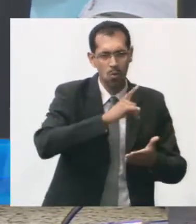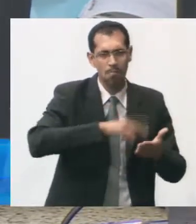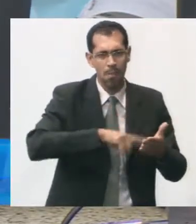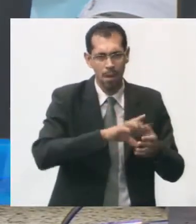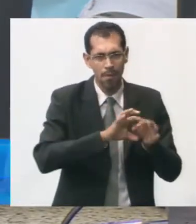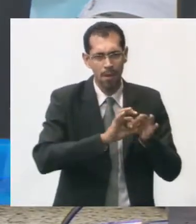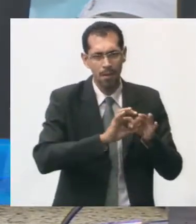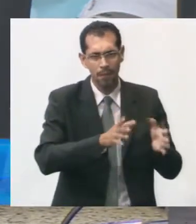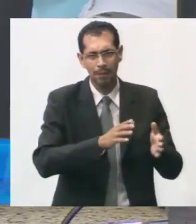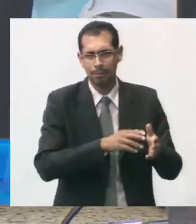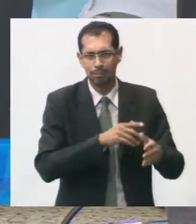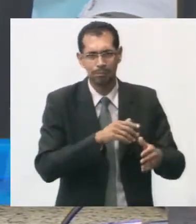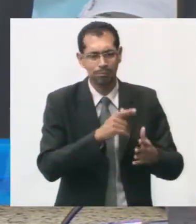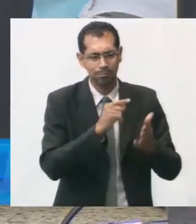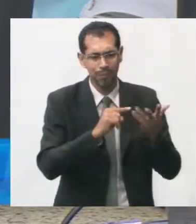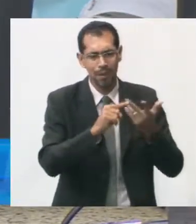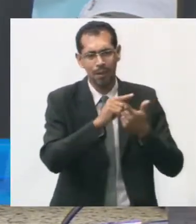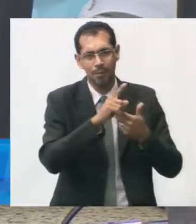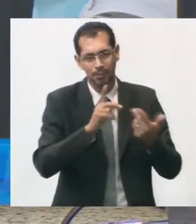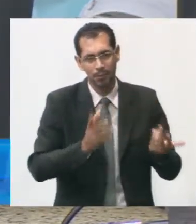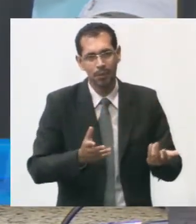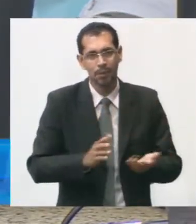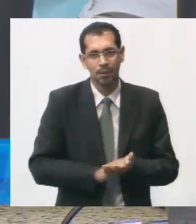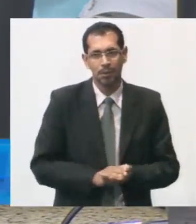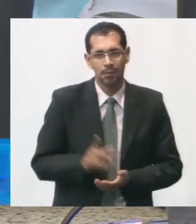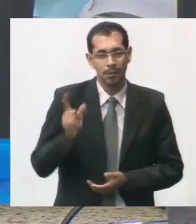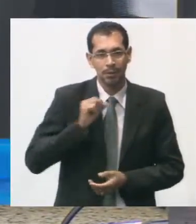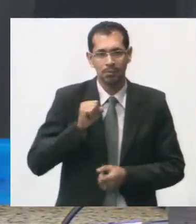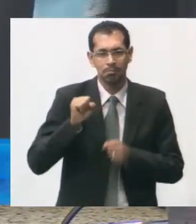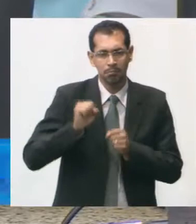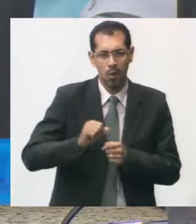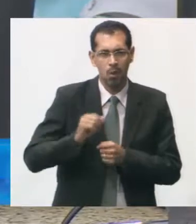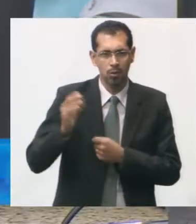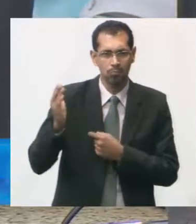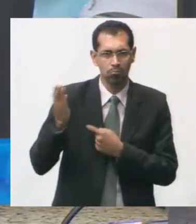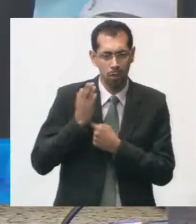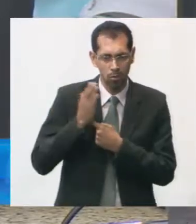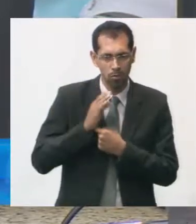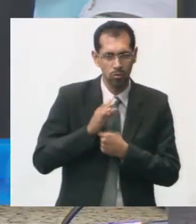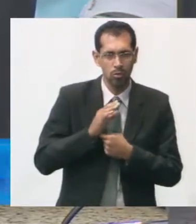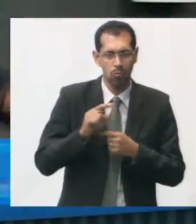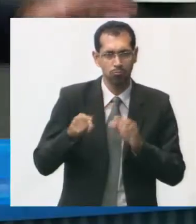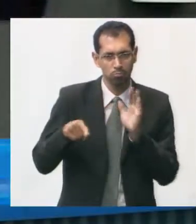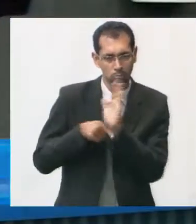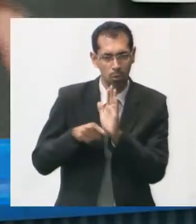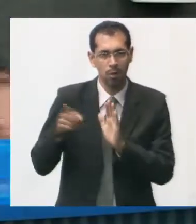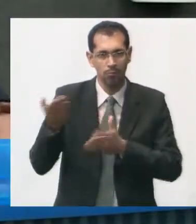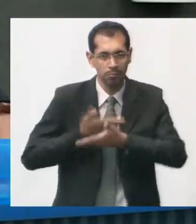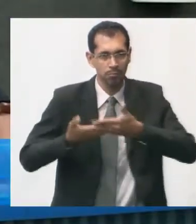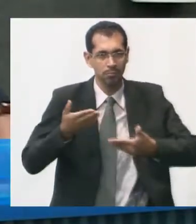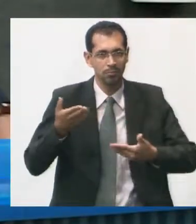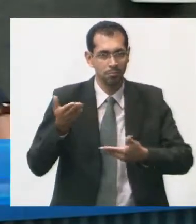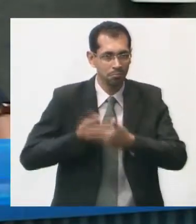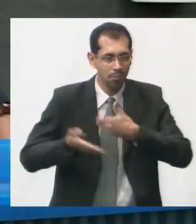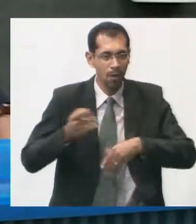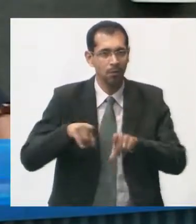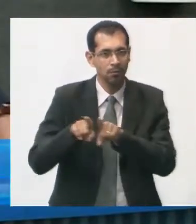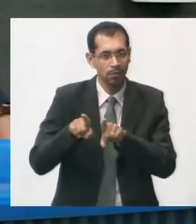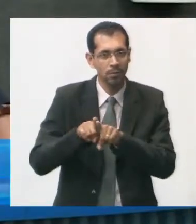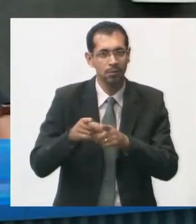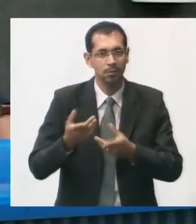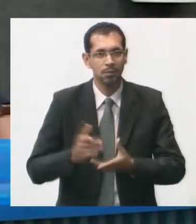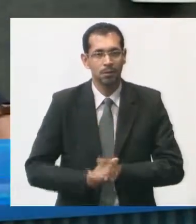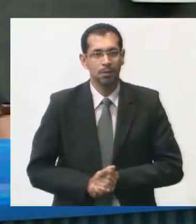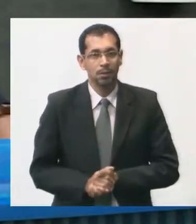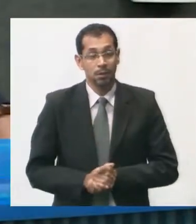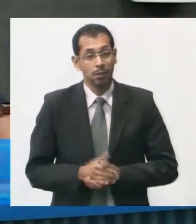tiver faltando pernas, no dia eu levo Vossa Excelência de carrinho de mão. Excelência, só para me ajudar. A gente está aqui, mas eu tava, você acredita que a todo